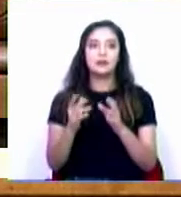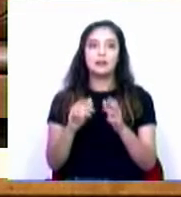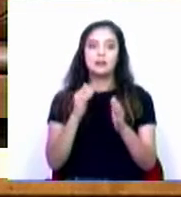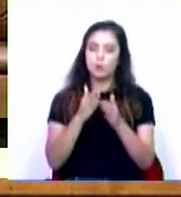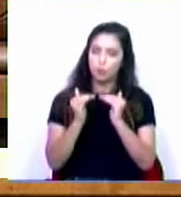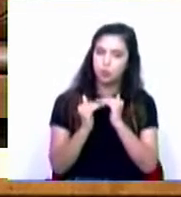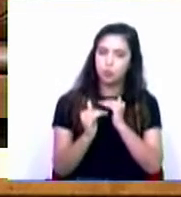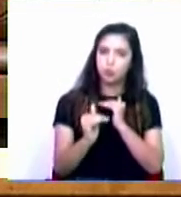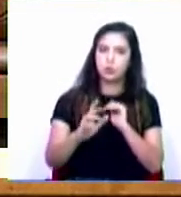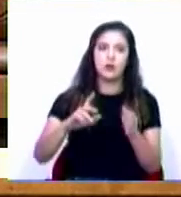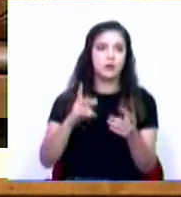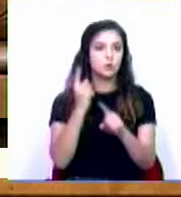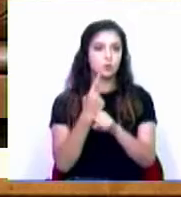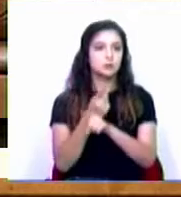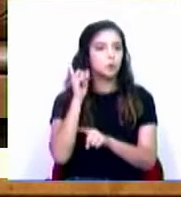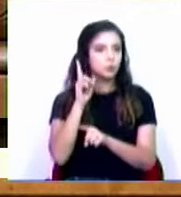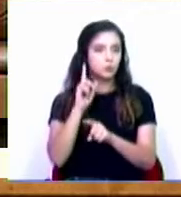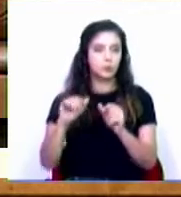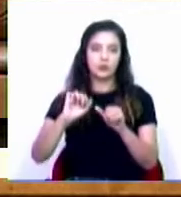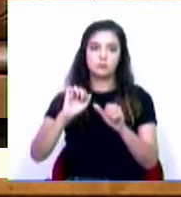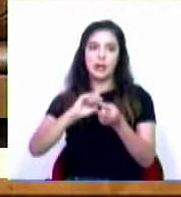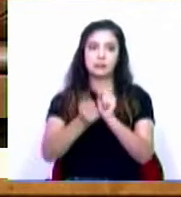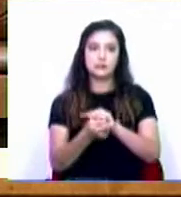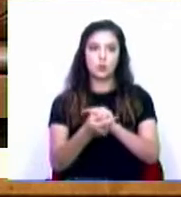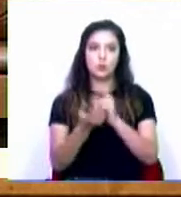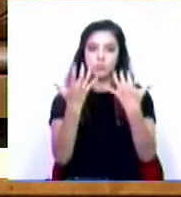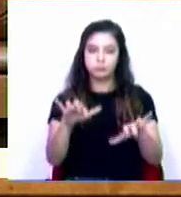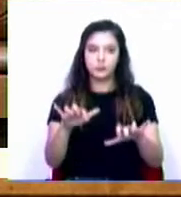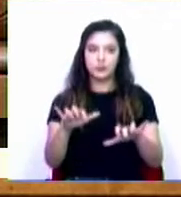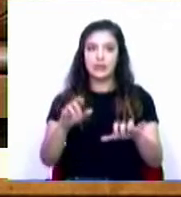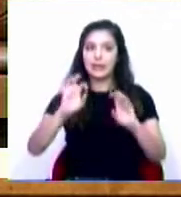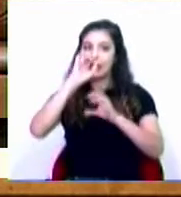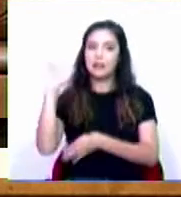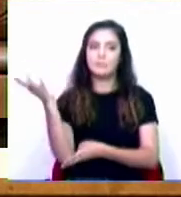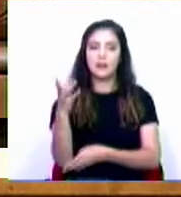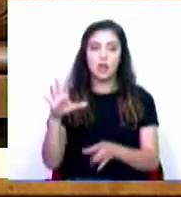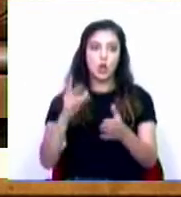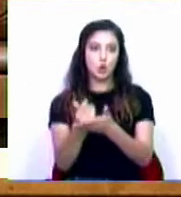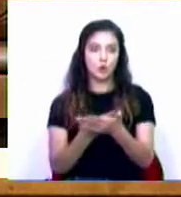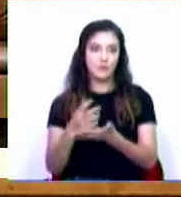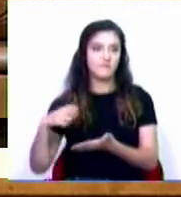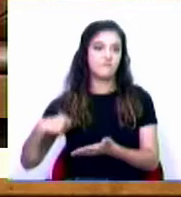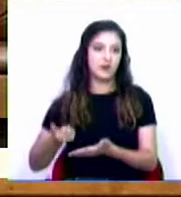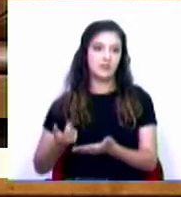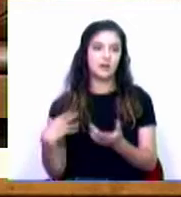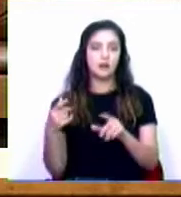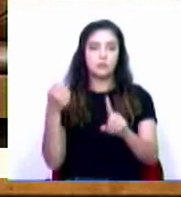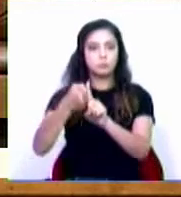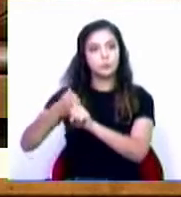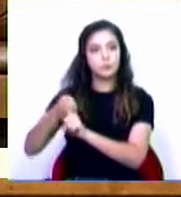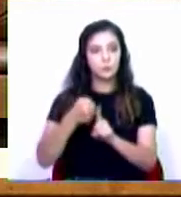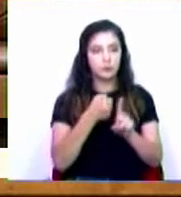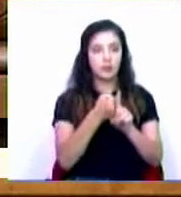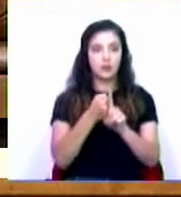vetor-chave a resiliência, a transição digital e climática. Uma economia verde e digital, onde o combate às desigualdades e a coesão territorial seja uma